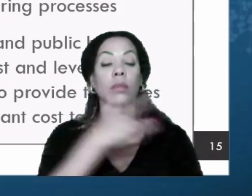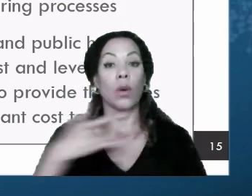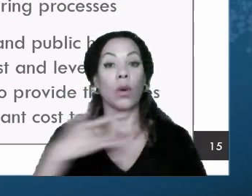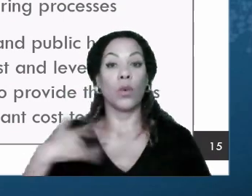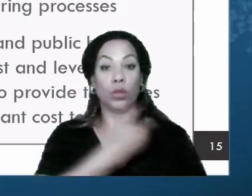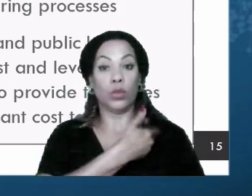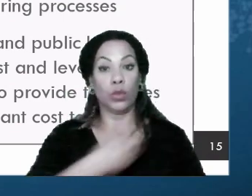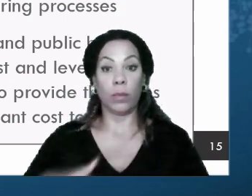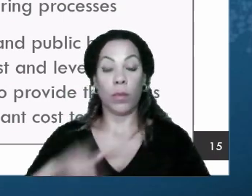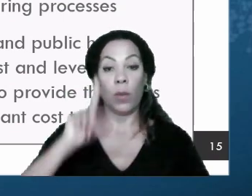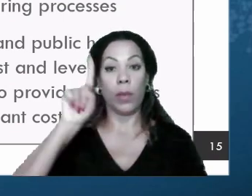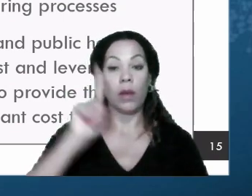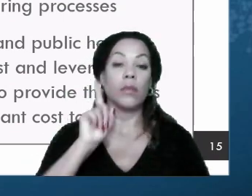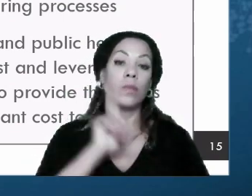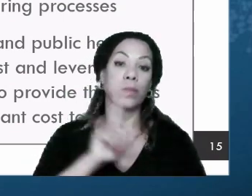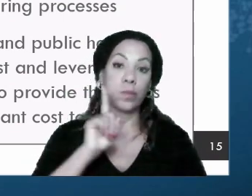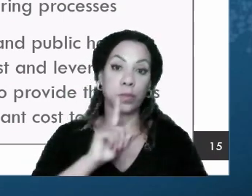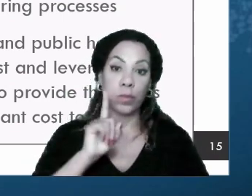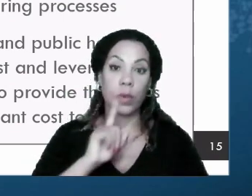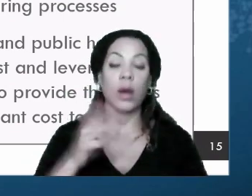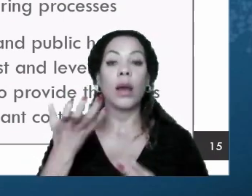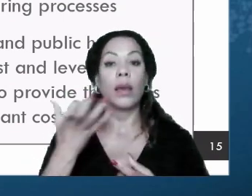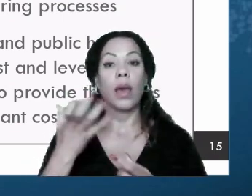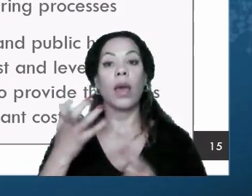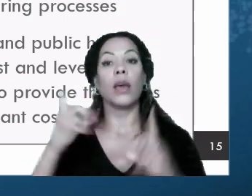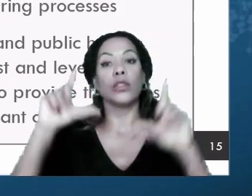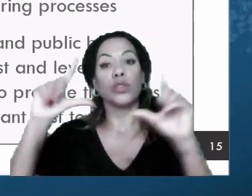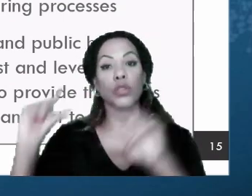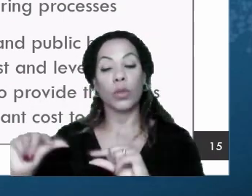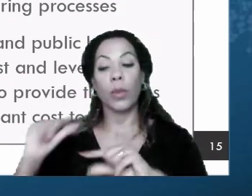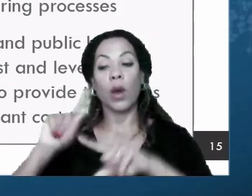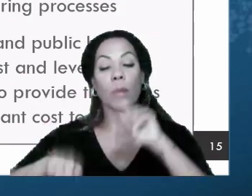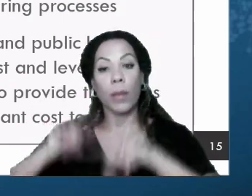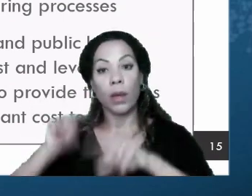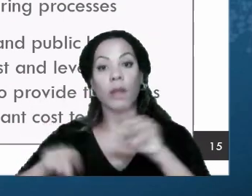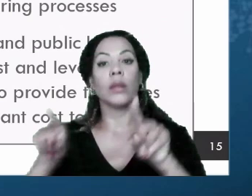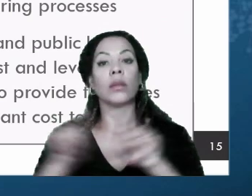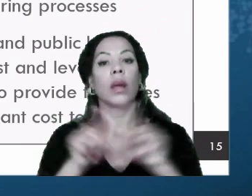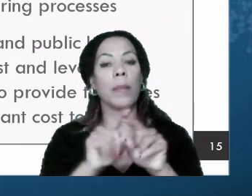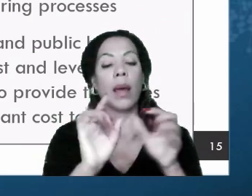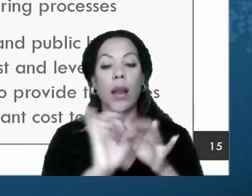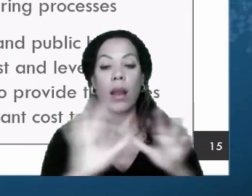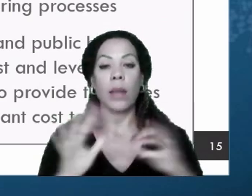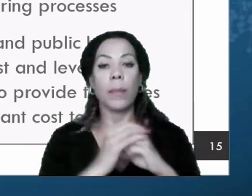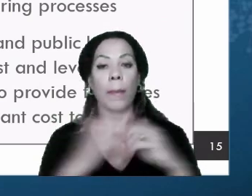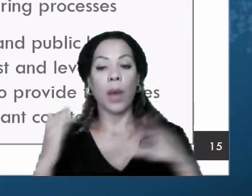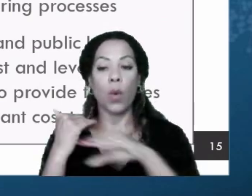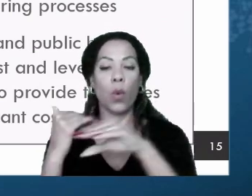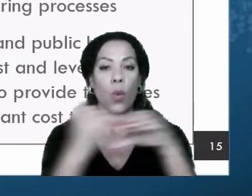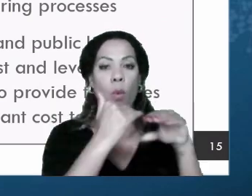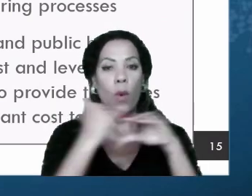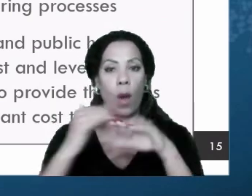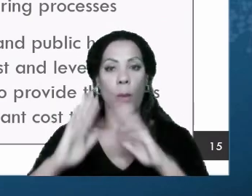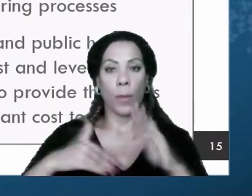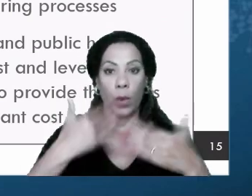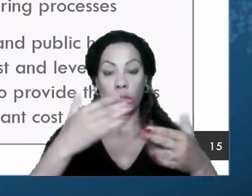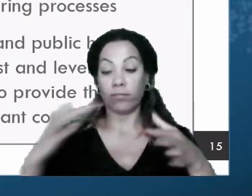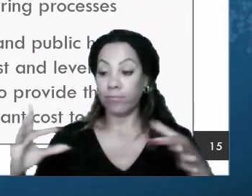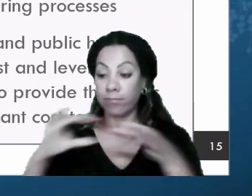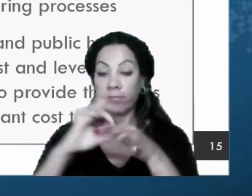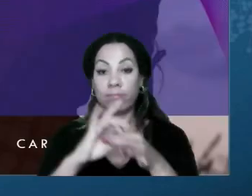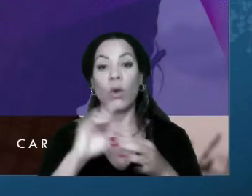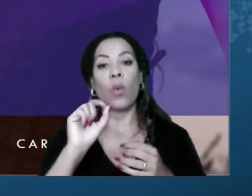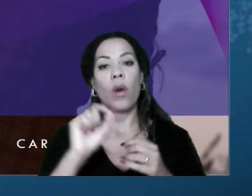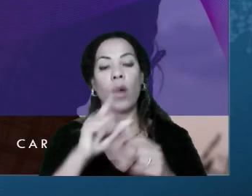Estados Unidos, motivados para reduzir os custos materiais e democratizar o processo. Estamos alinhados com hospitais e